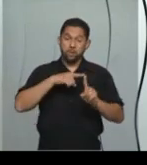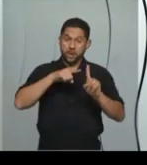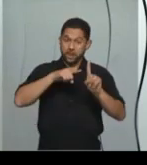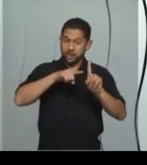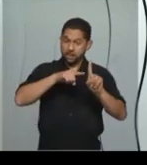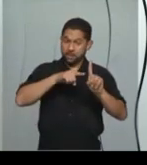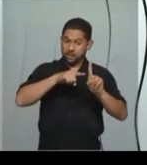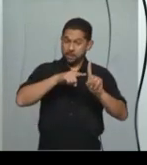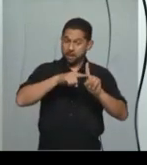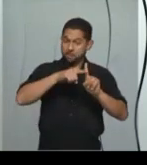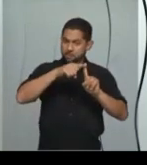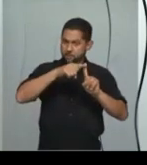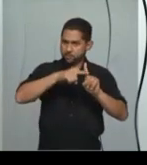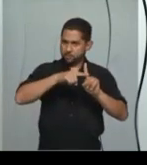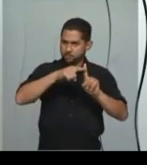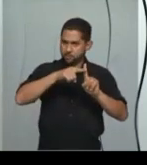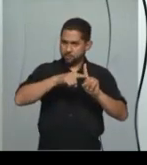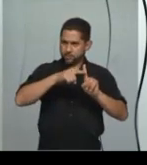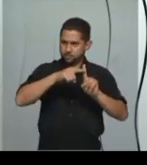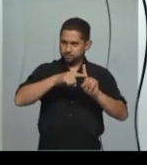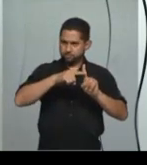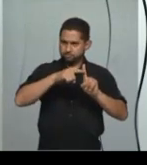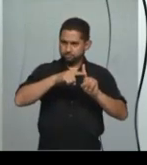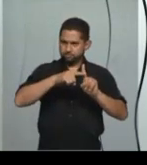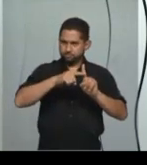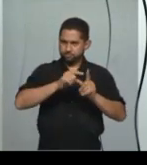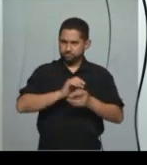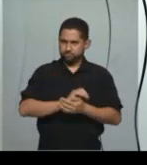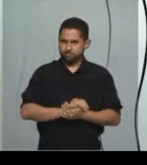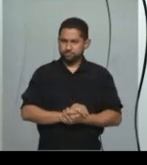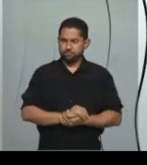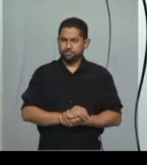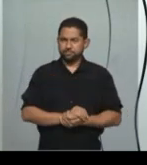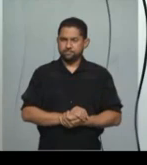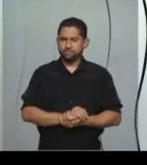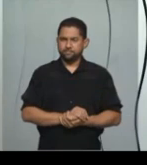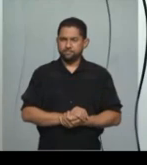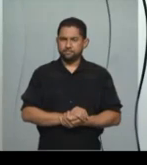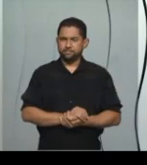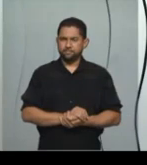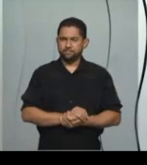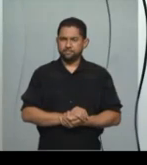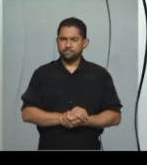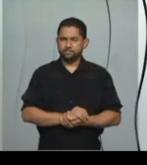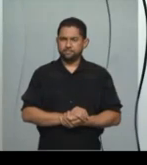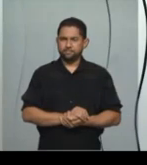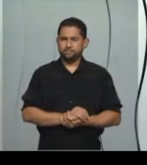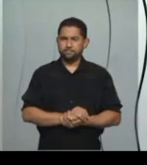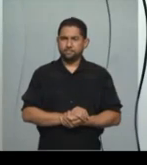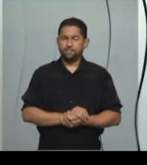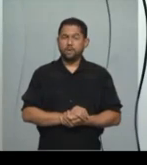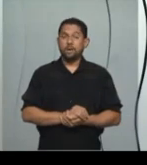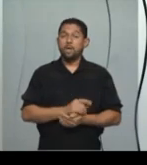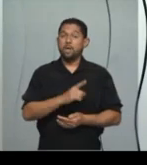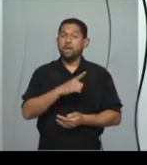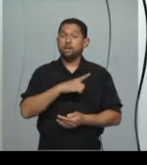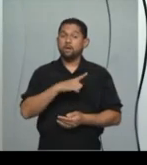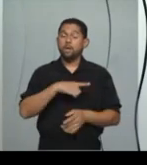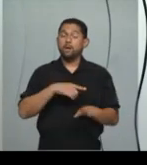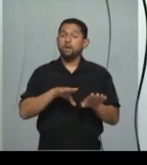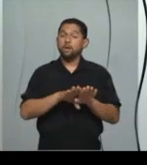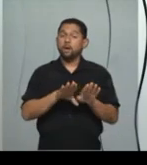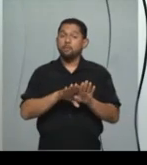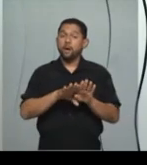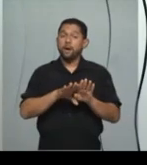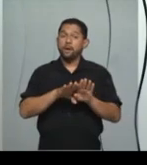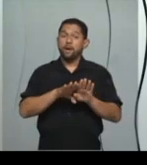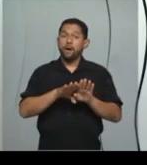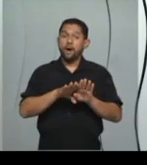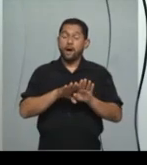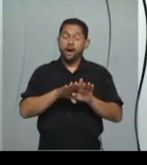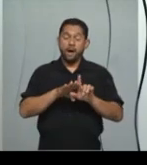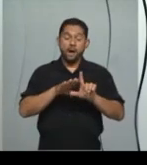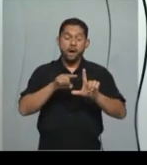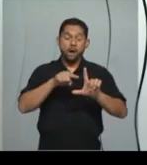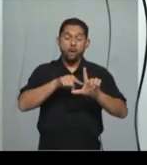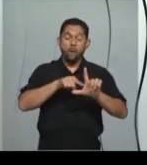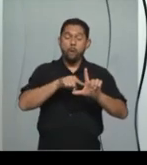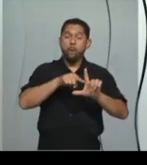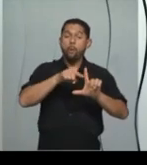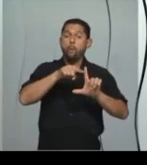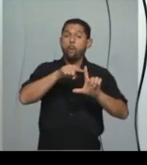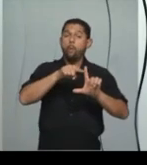eixo X e vou ter aqui a quantidade de